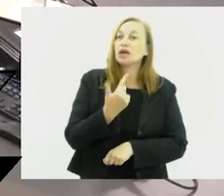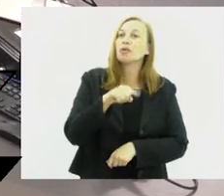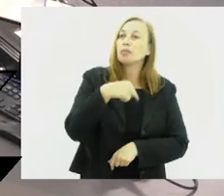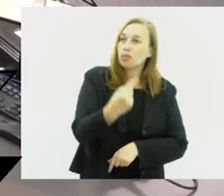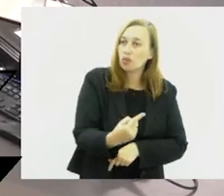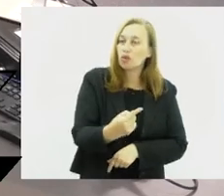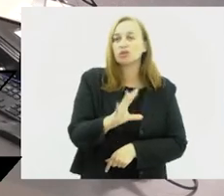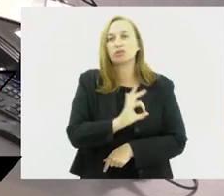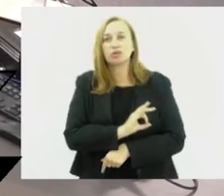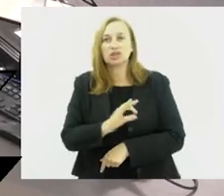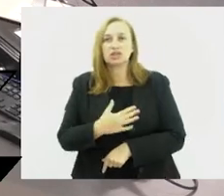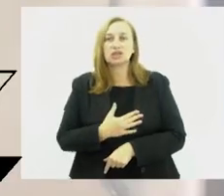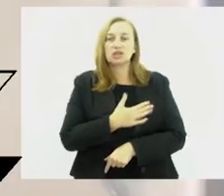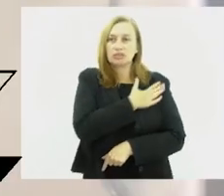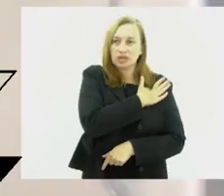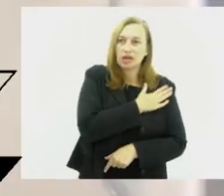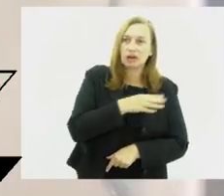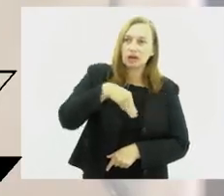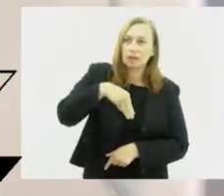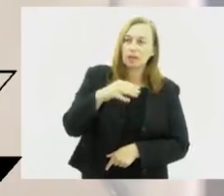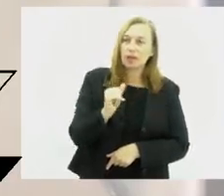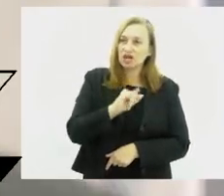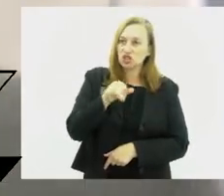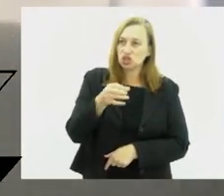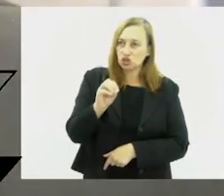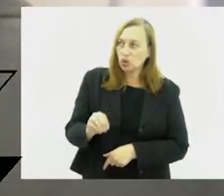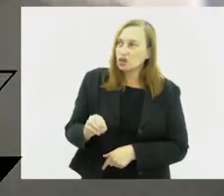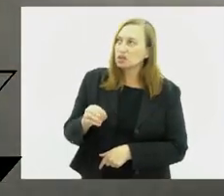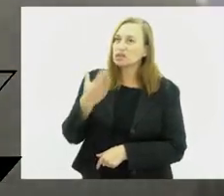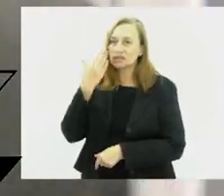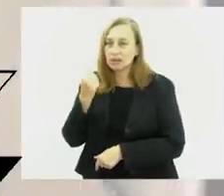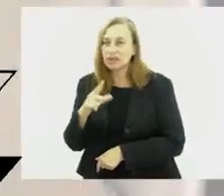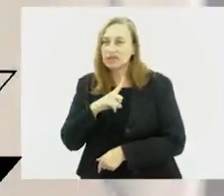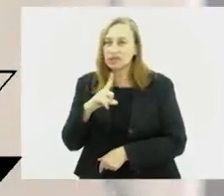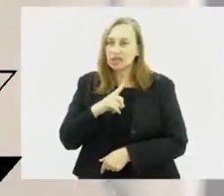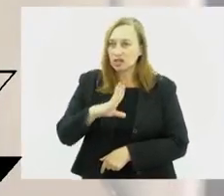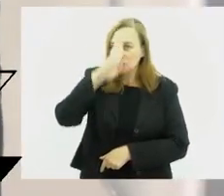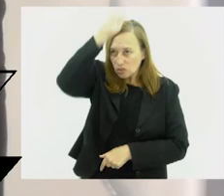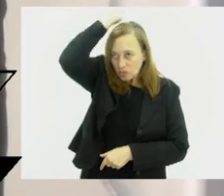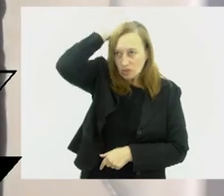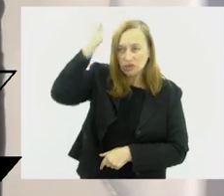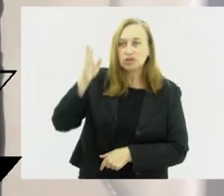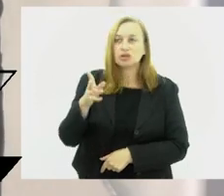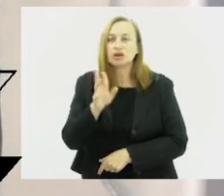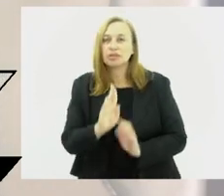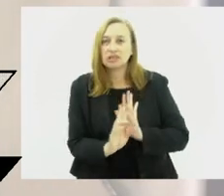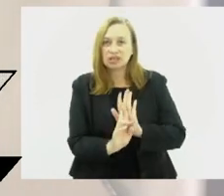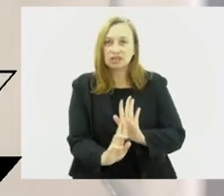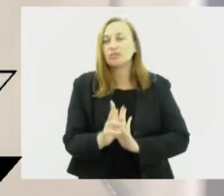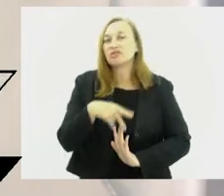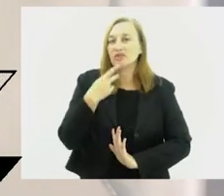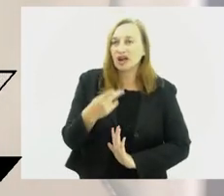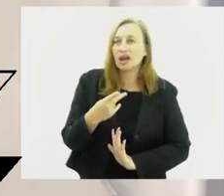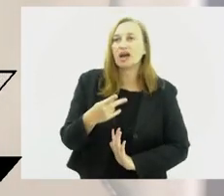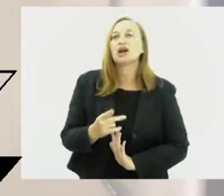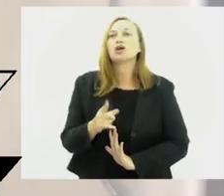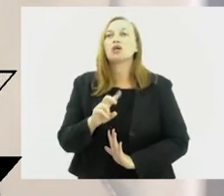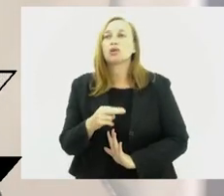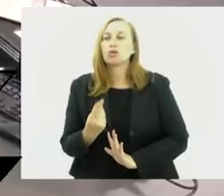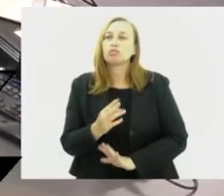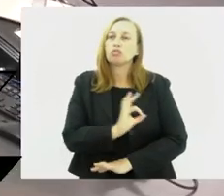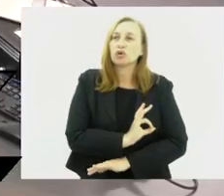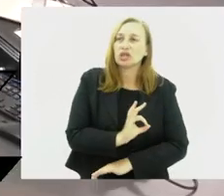para a Polícia Militar, para o Major Elton, saber se algum representante do Corpo de Bombeiros quer fazer uso da palavra, e para a Polícia